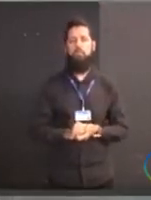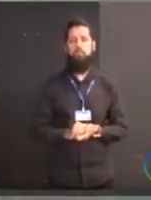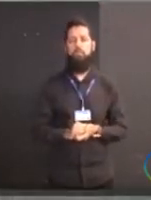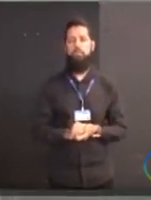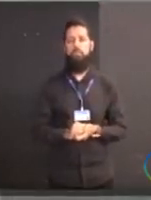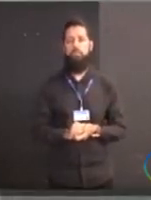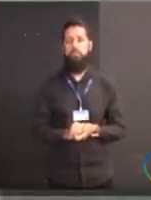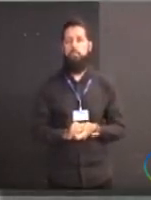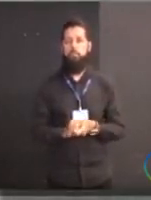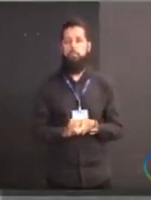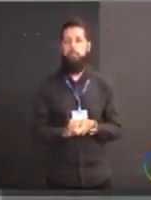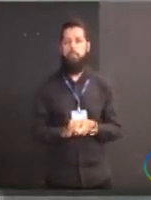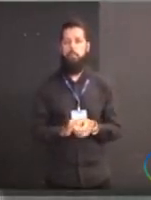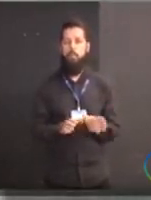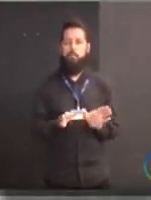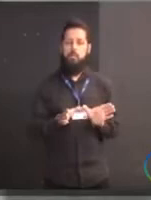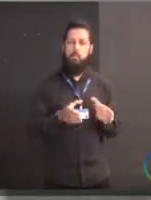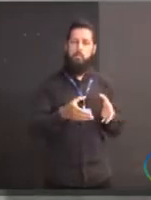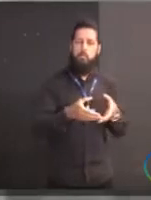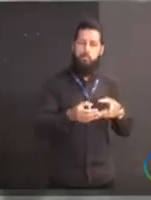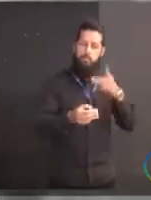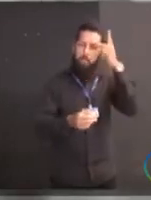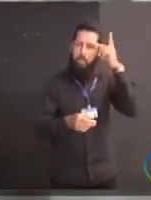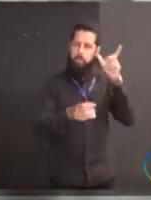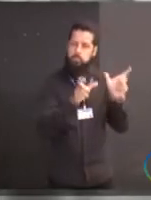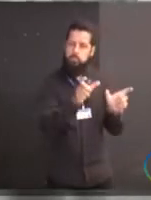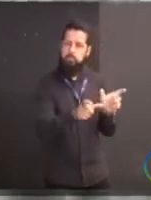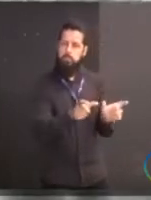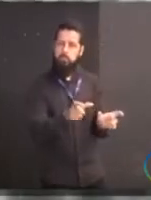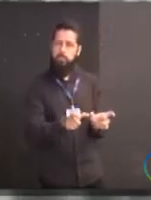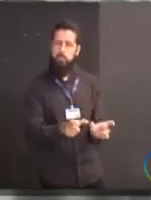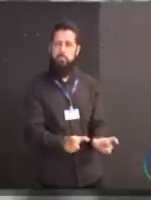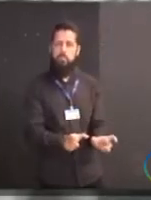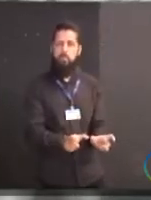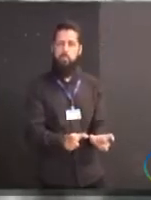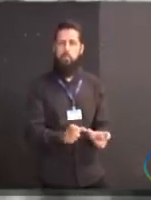à população mais intensa do planeta. Não vamos